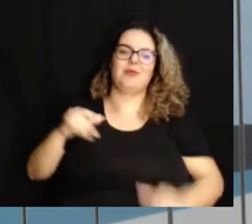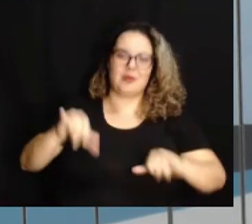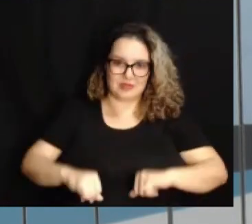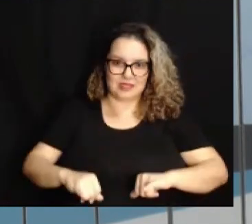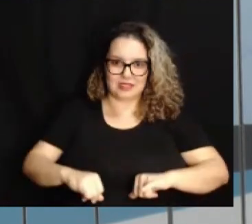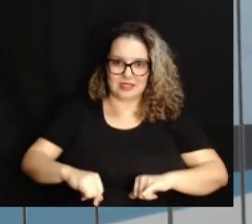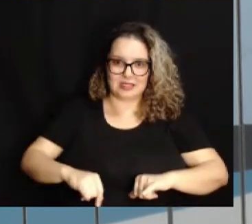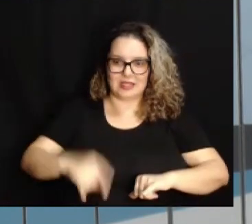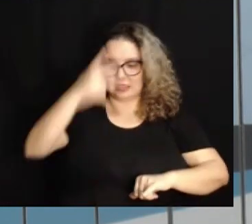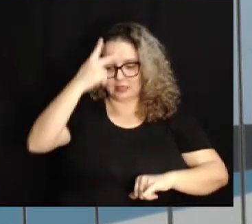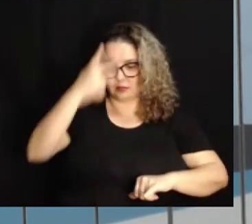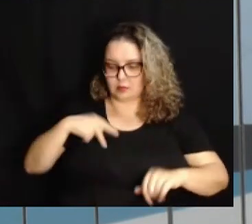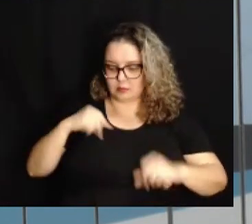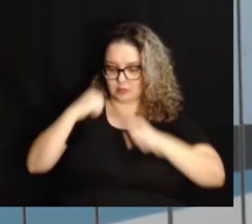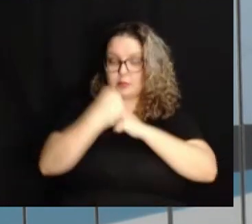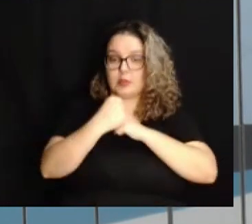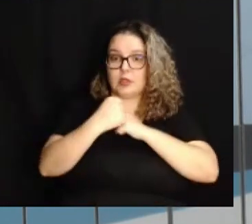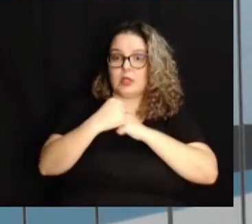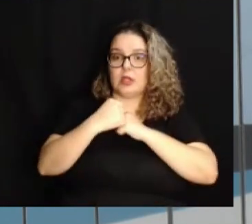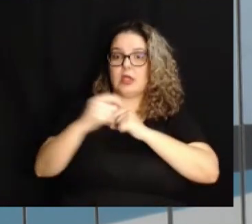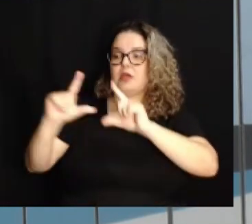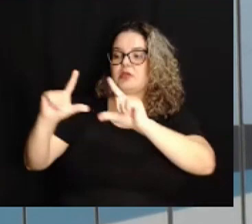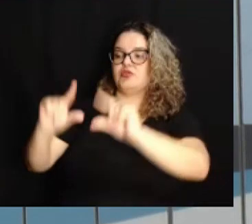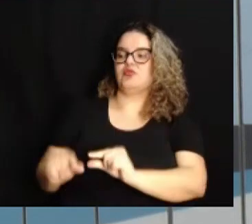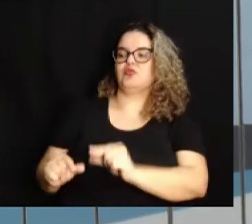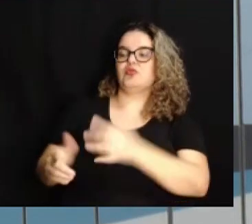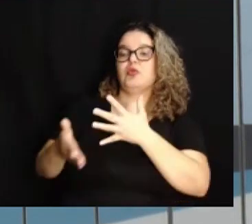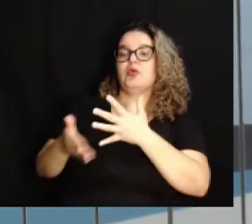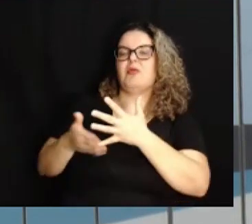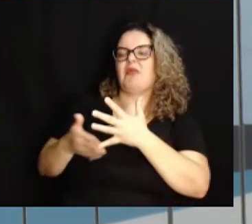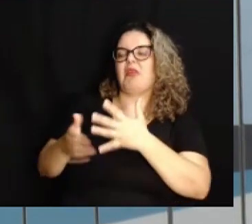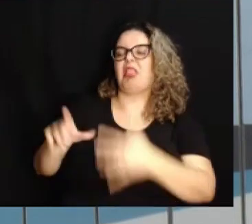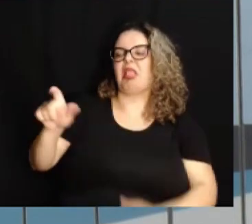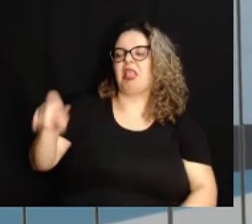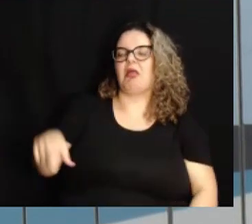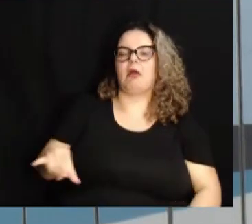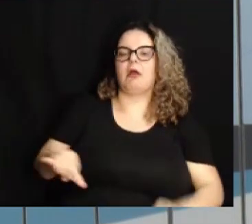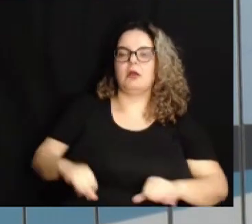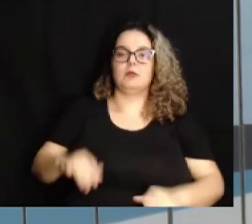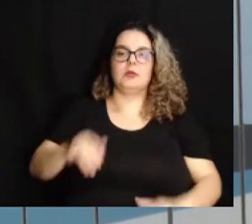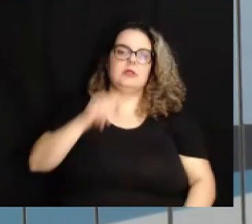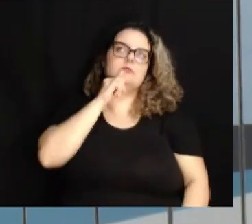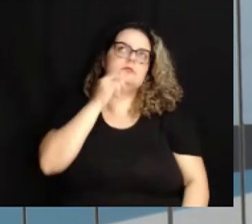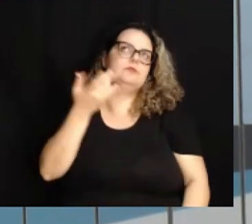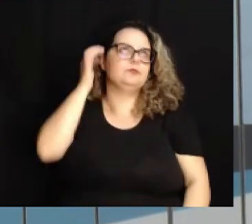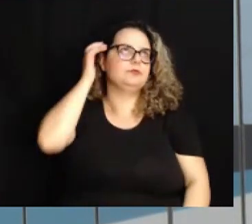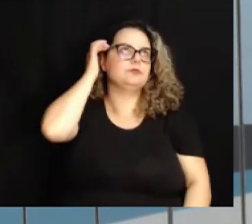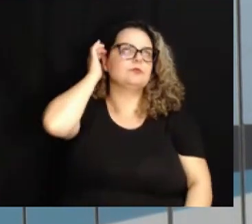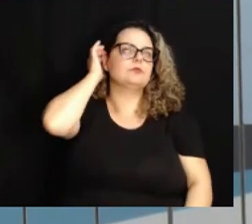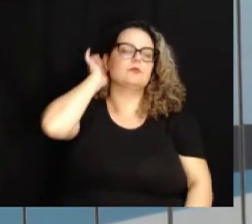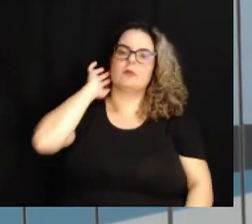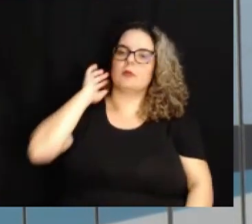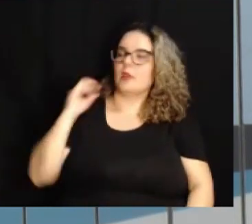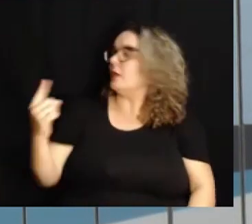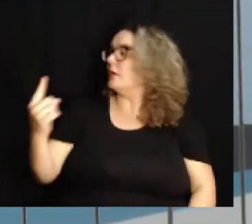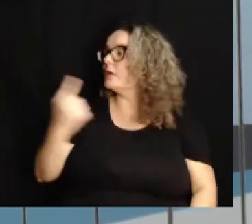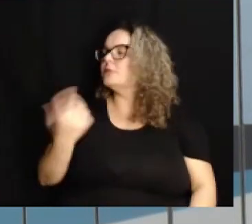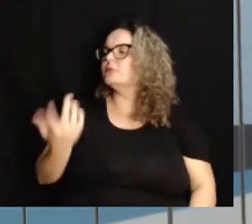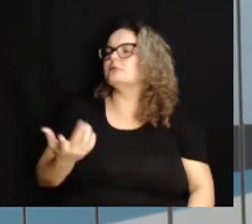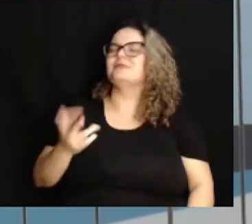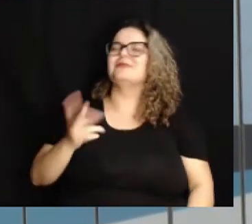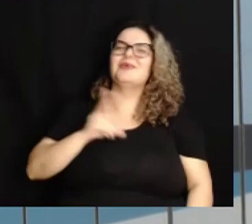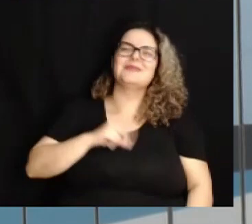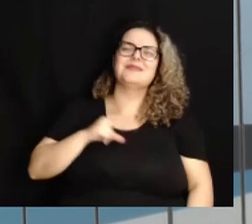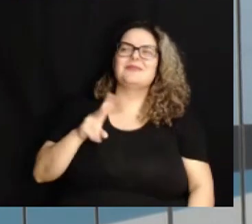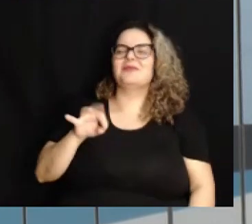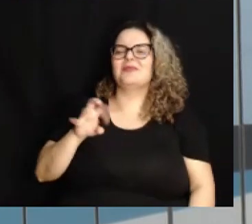é diminuir a dor do outro. Entende? Então, por exemplo, se eu chegar aqui, vamos supor, se você chegar pra mim e falar assim, pô, Vitor, eu perdi uma